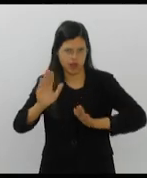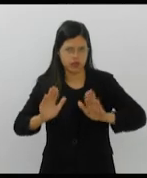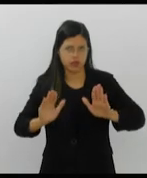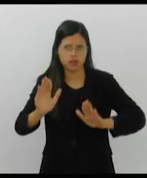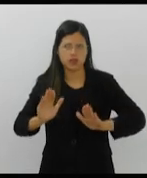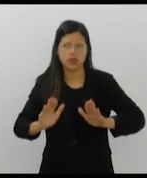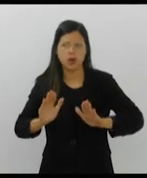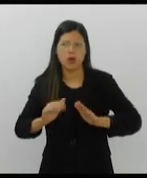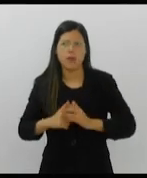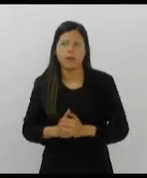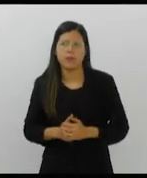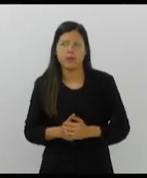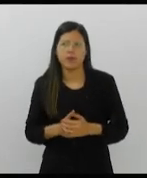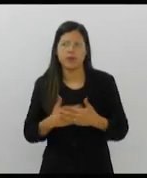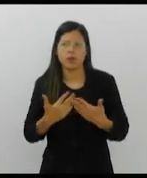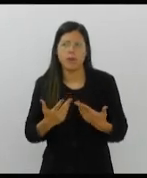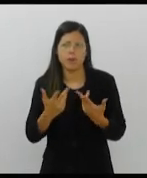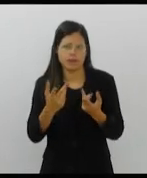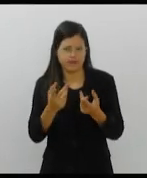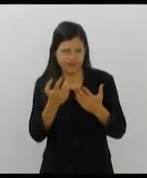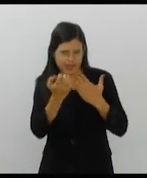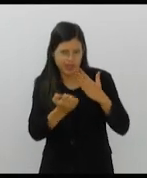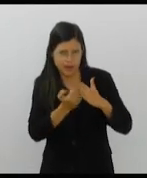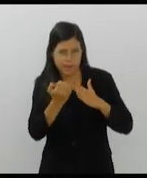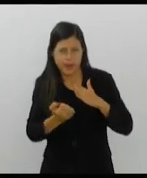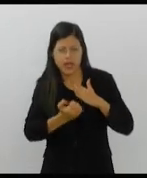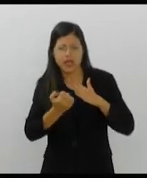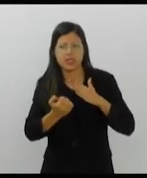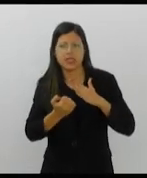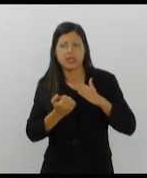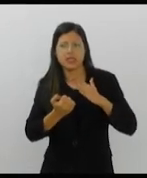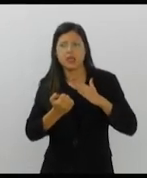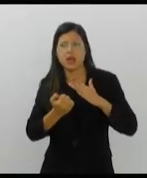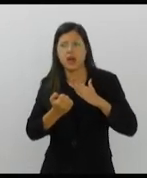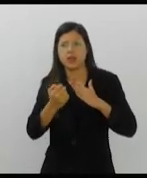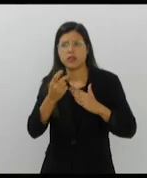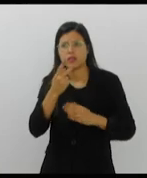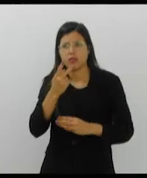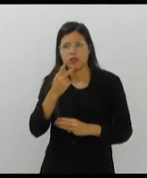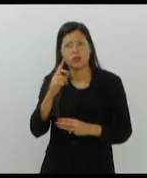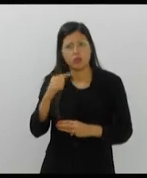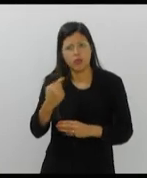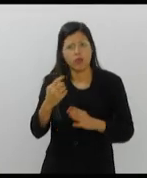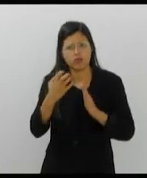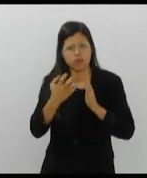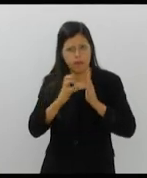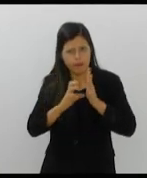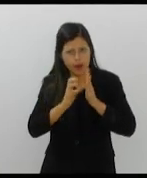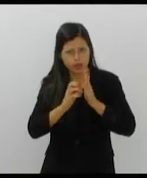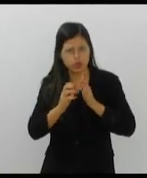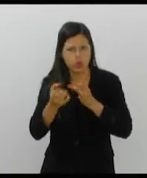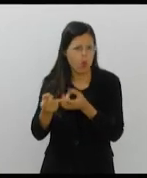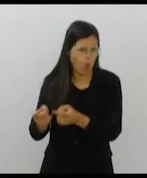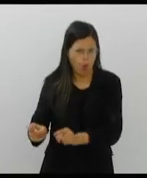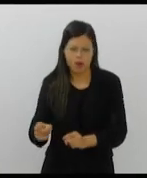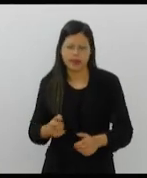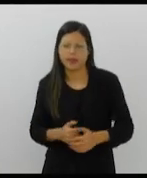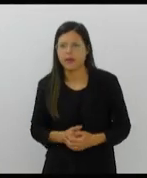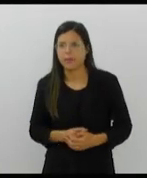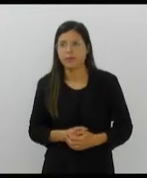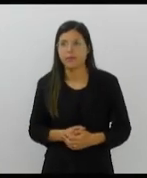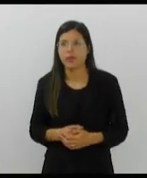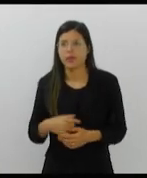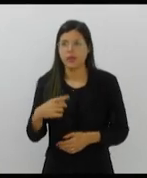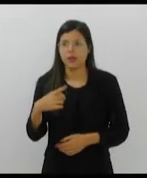privatização. Privatização, diga-se de passagem, que o nosso partido foi contra. Há uma